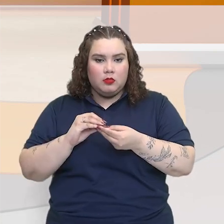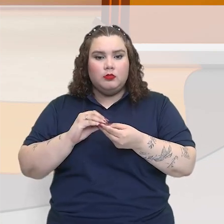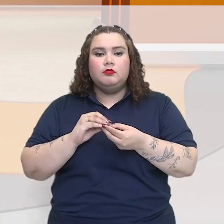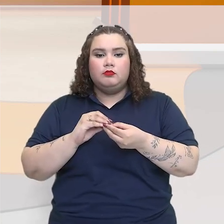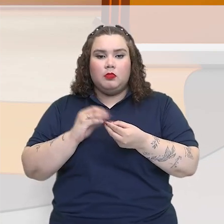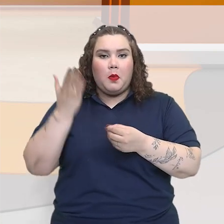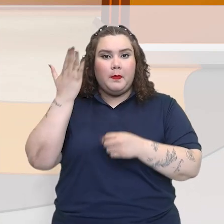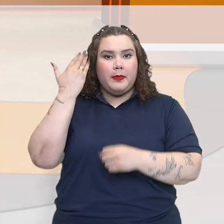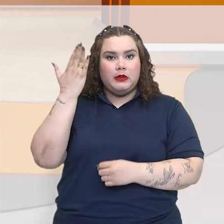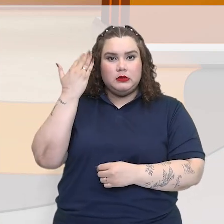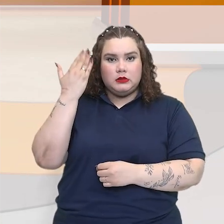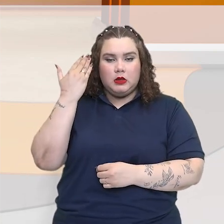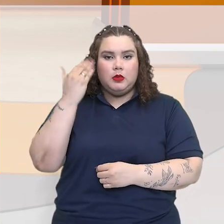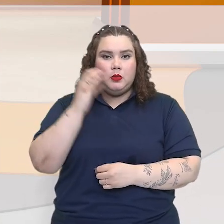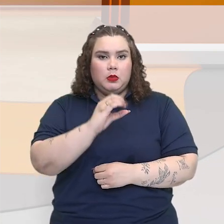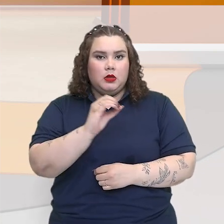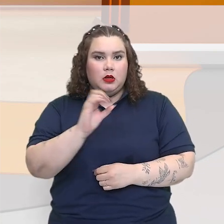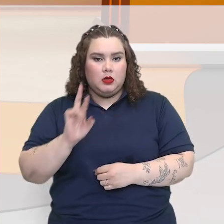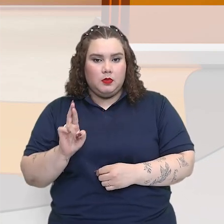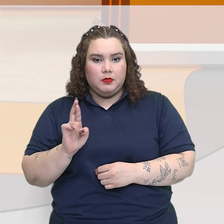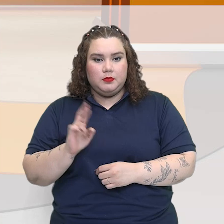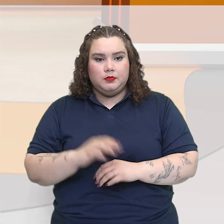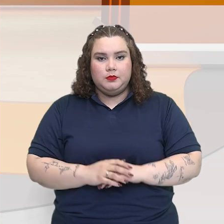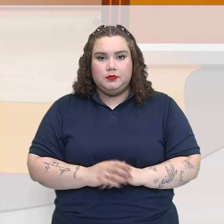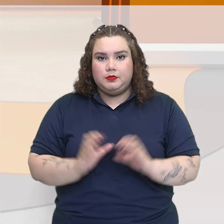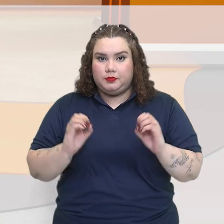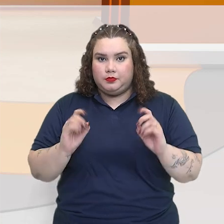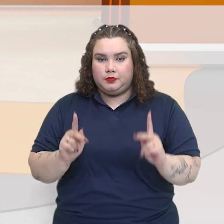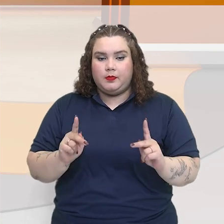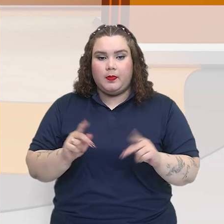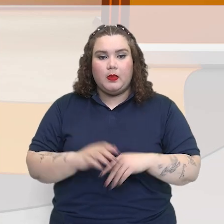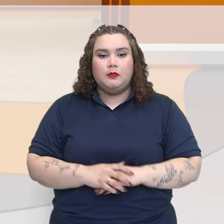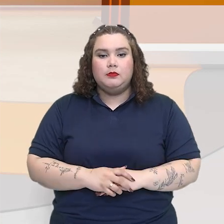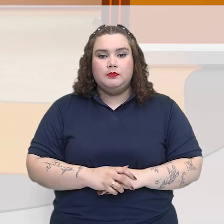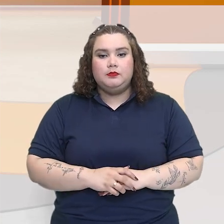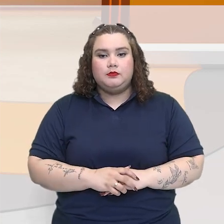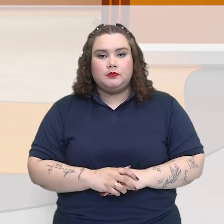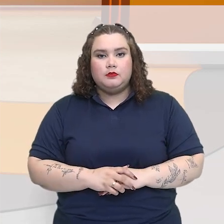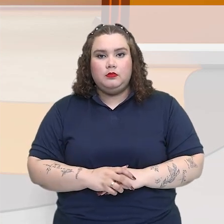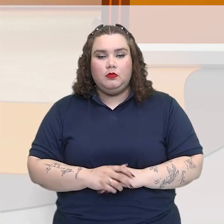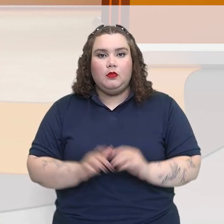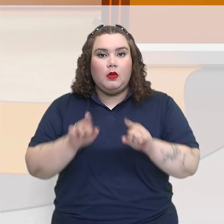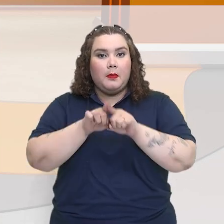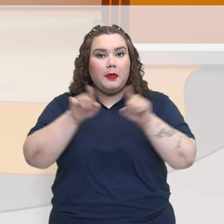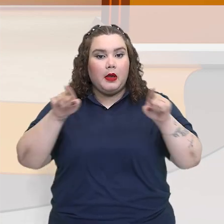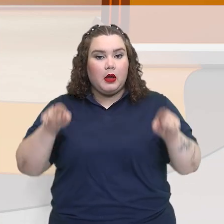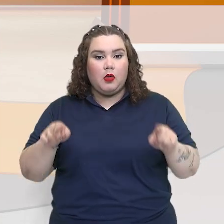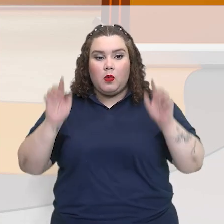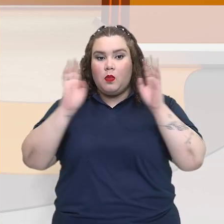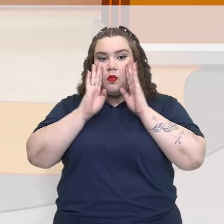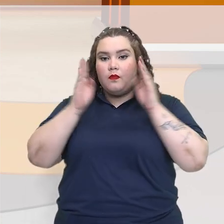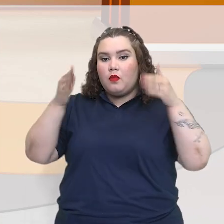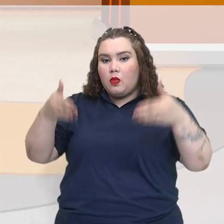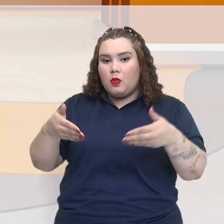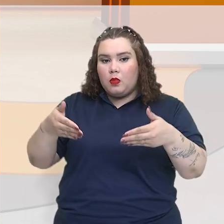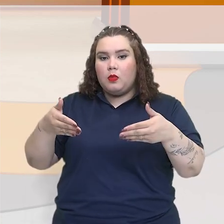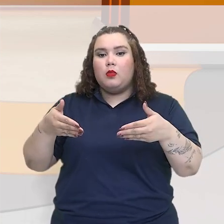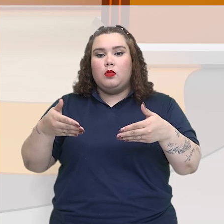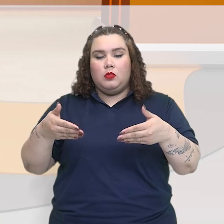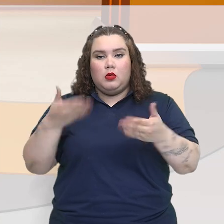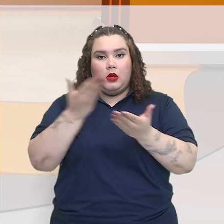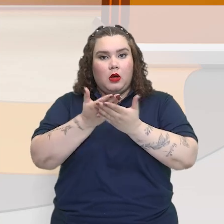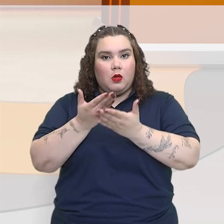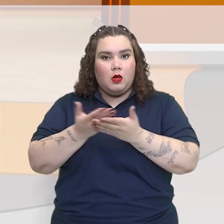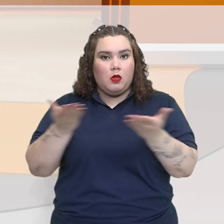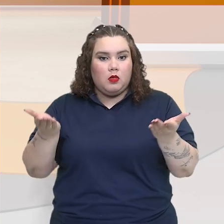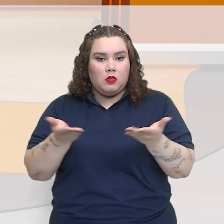a Antiguidade Oriental. Tudo bem? Mas, né, o foco específico da nossa